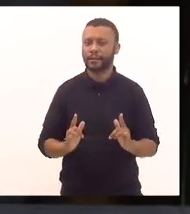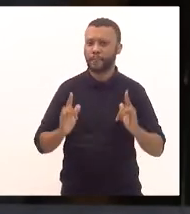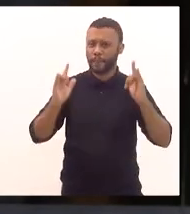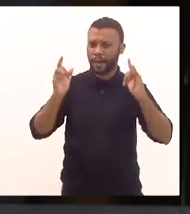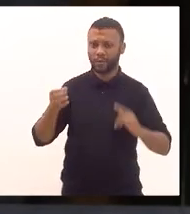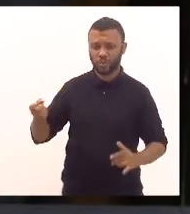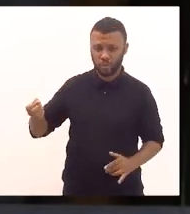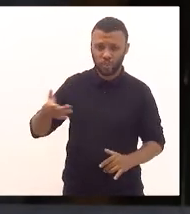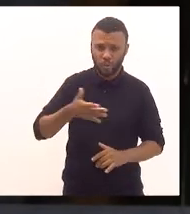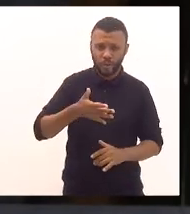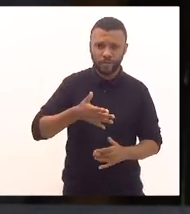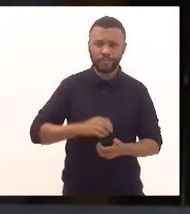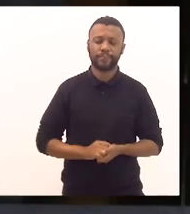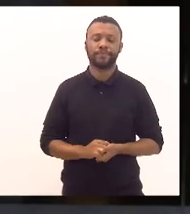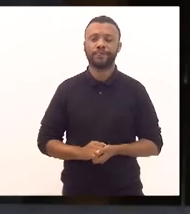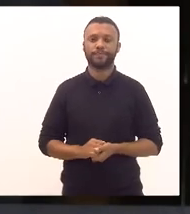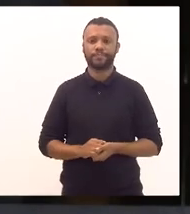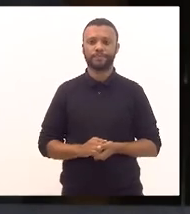e